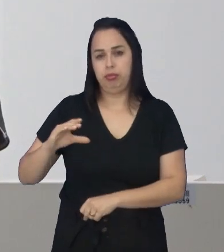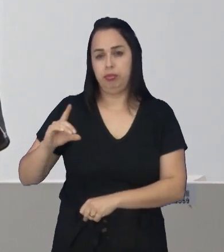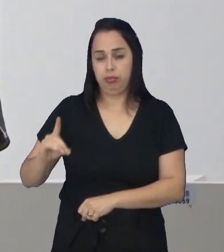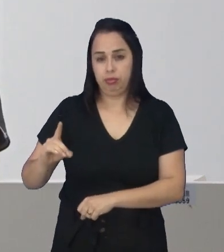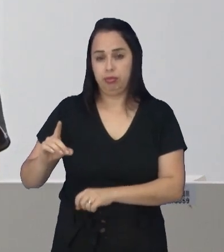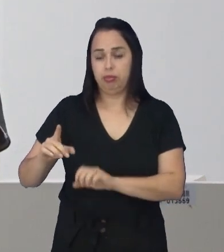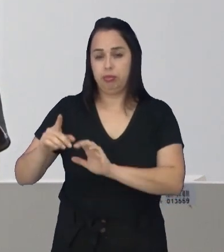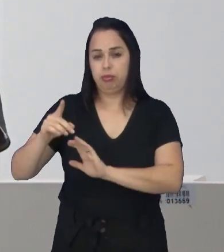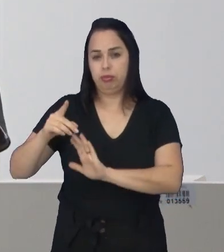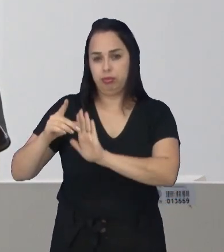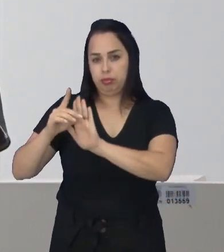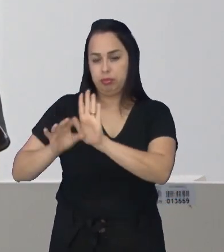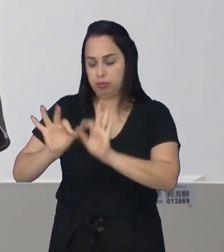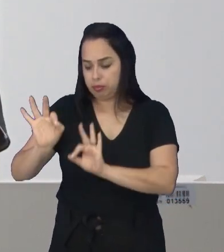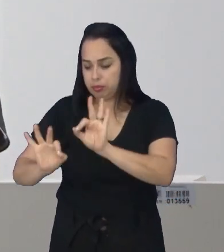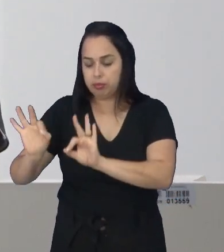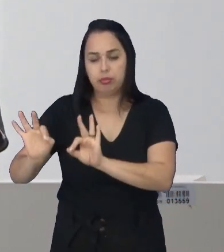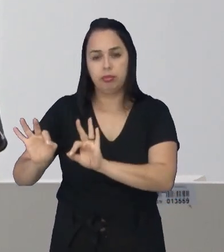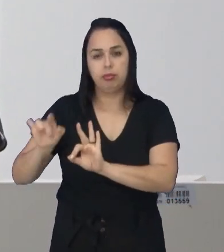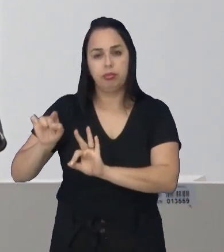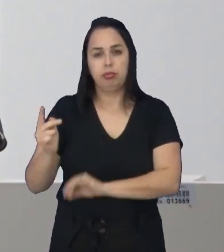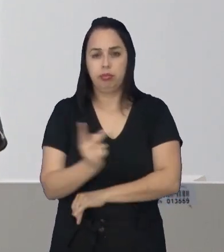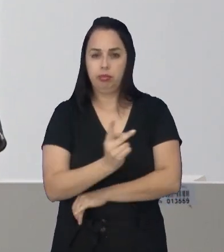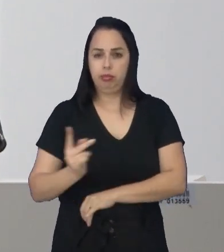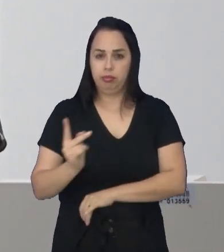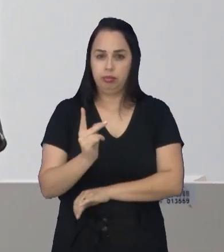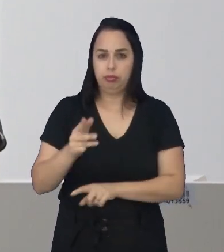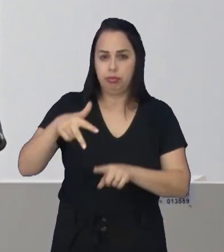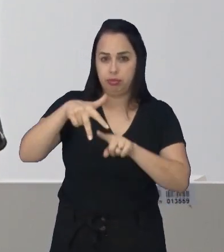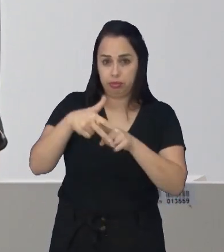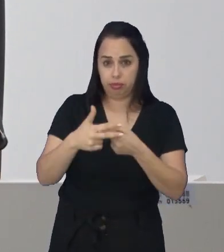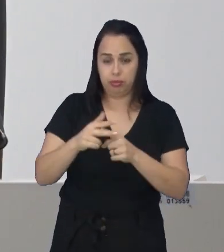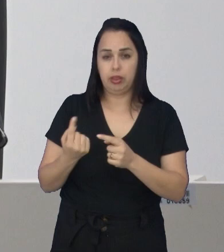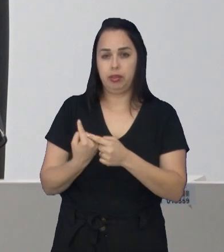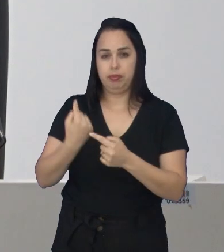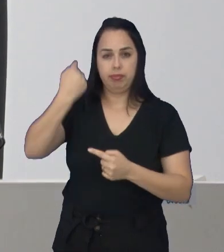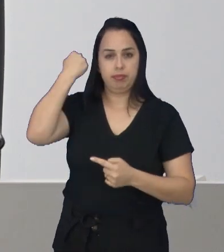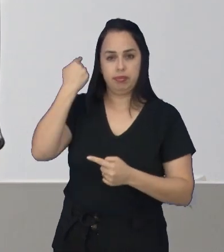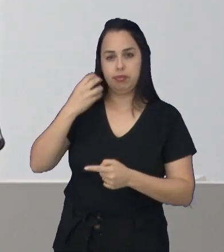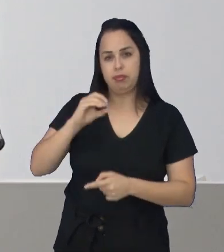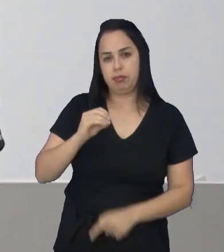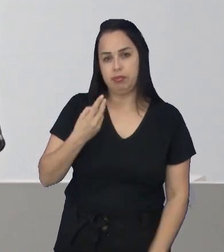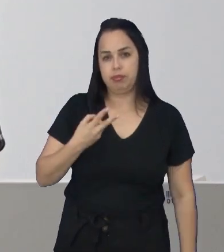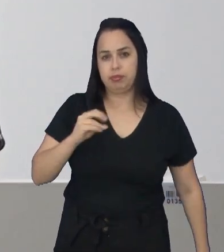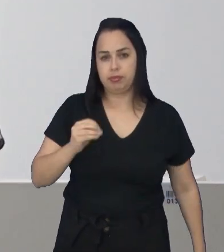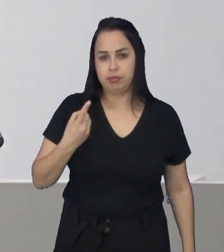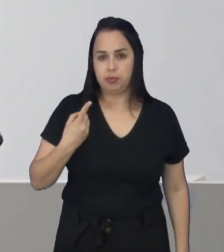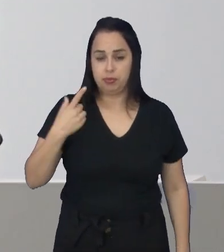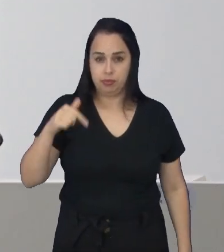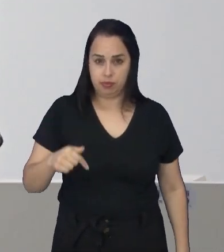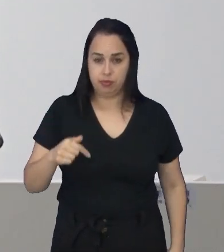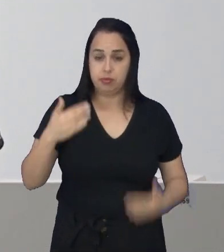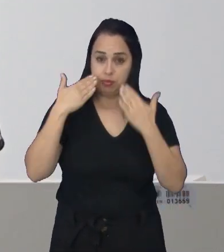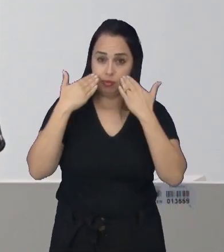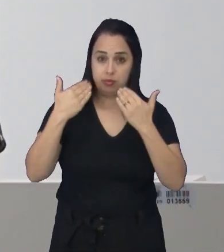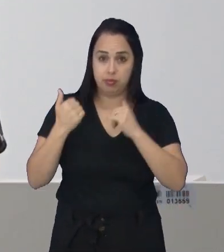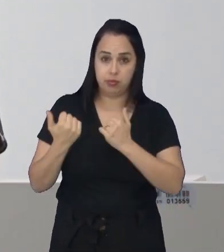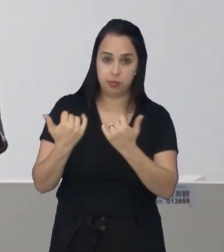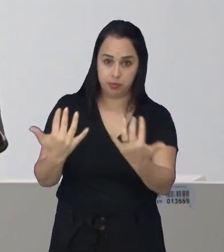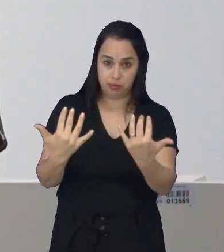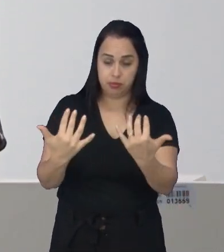nunca é demais lembrarmos né que desde 2017 as audiências públicas